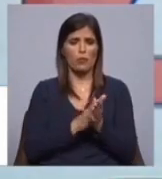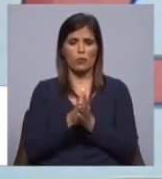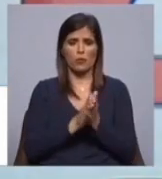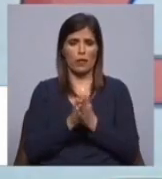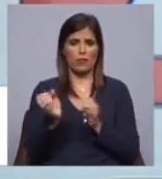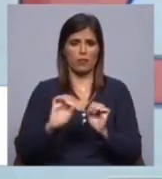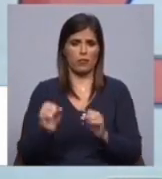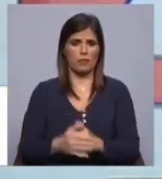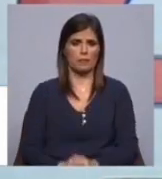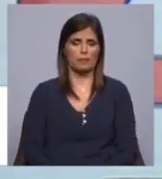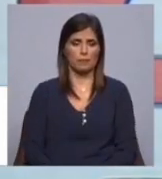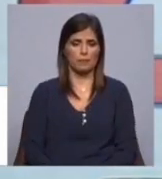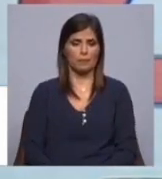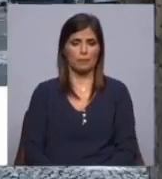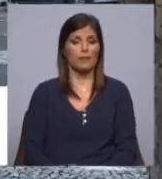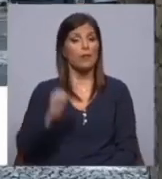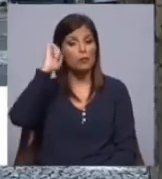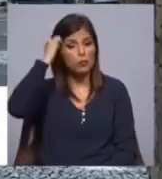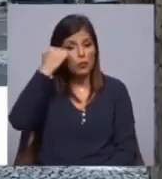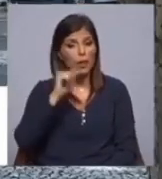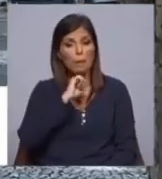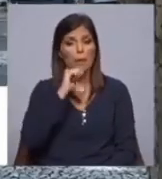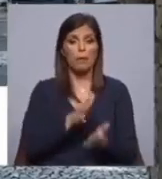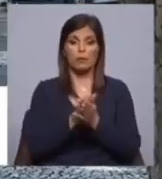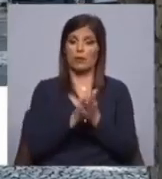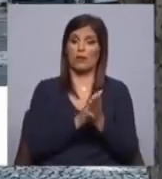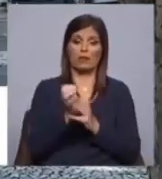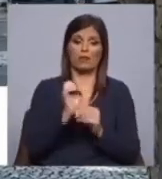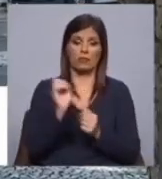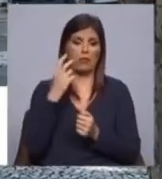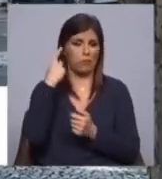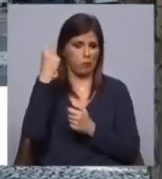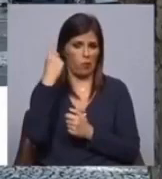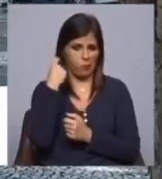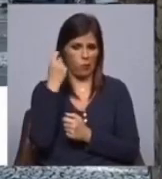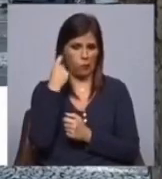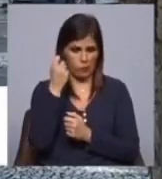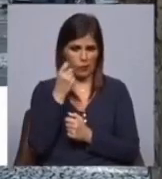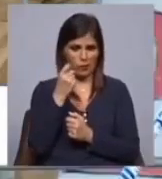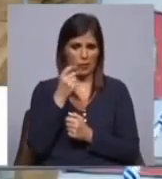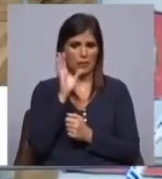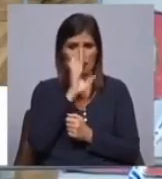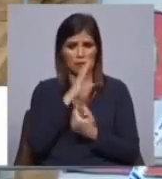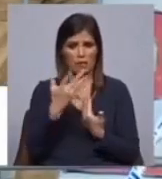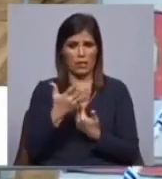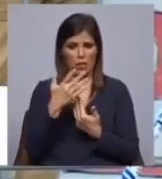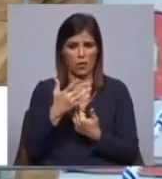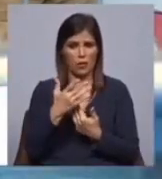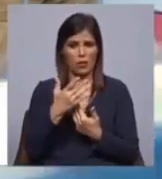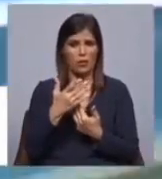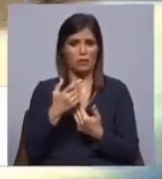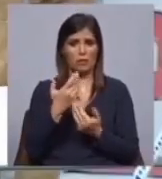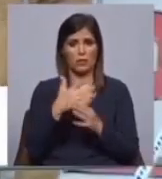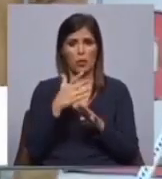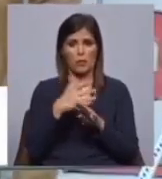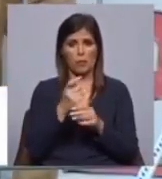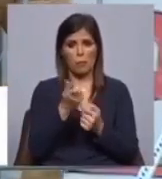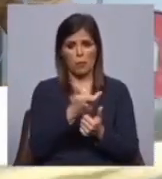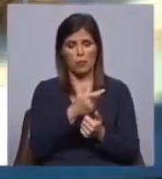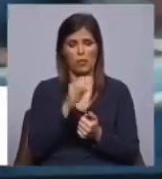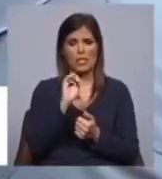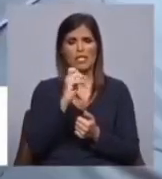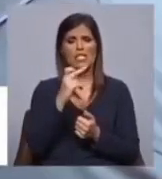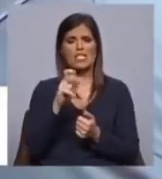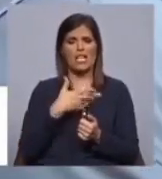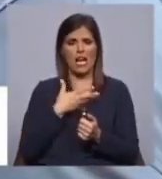dorme. Lesados que não perdem. O homem não dorme à conta dos lesados, pá. Tem pesadelos todas as noites. Ricardo Salgado deixou